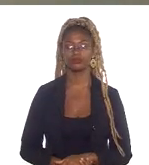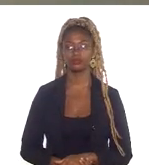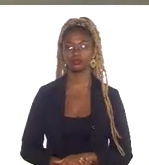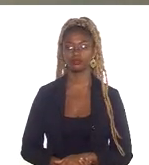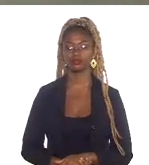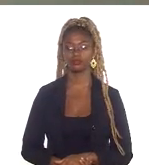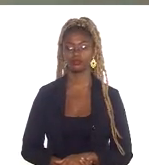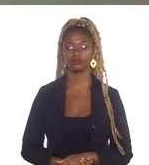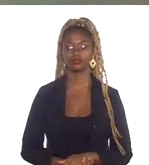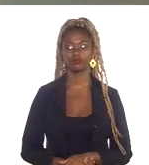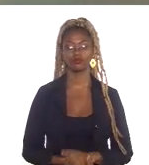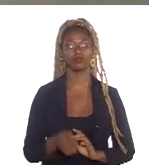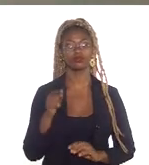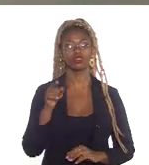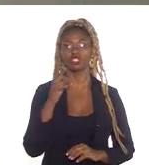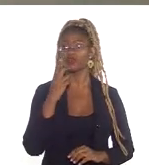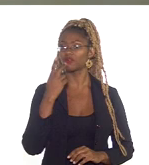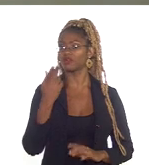essa história do sigilo